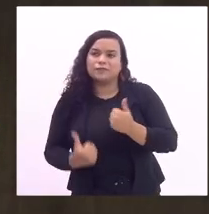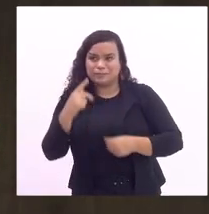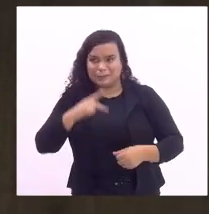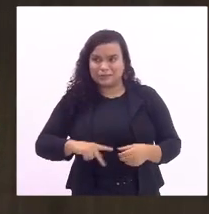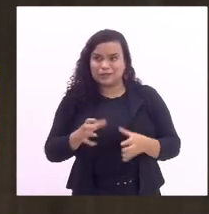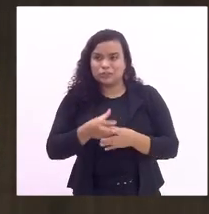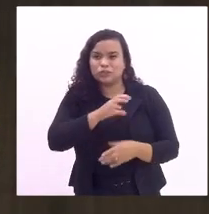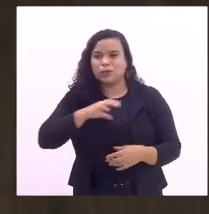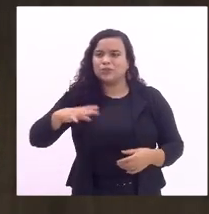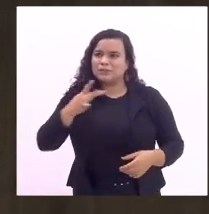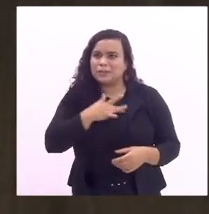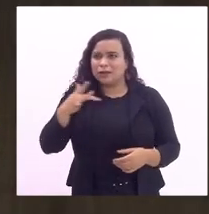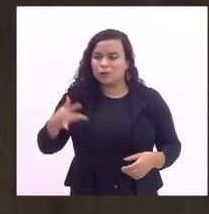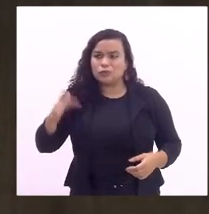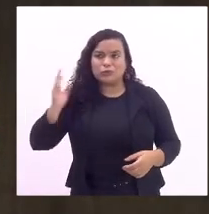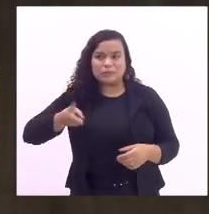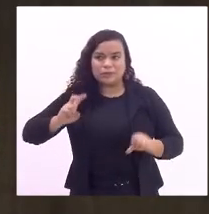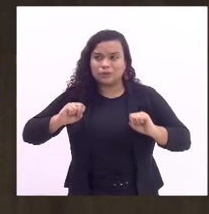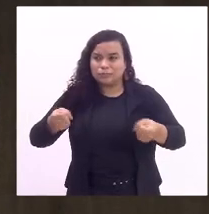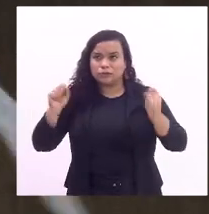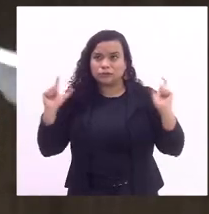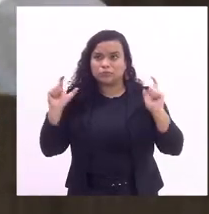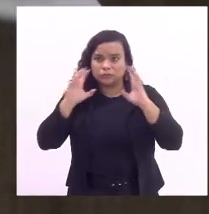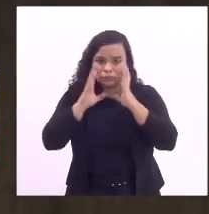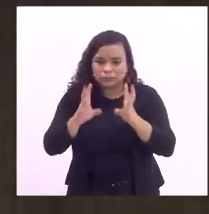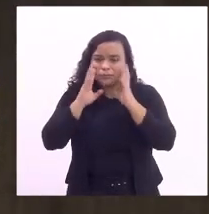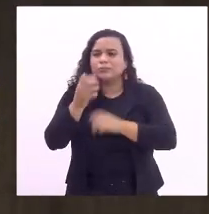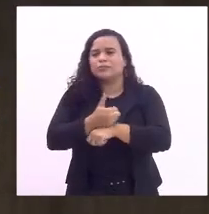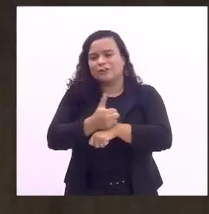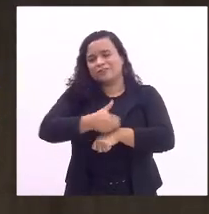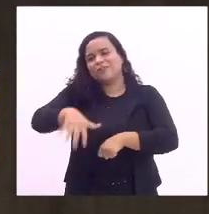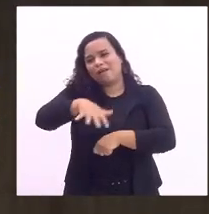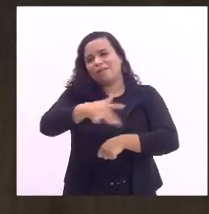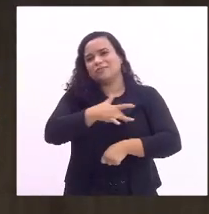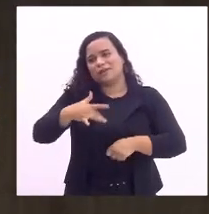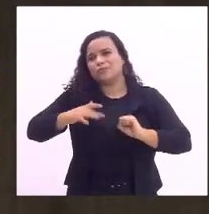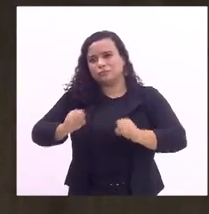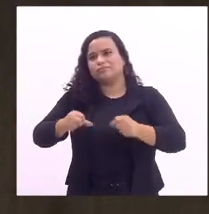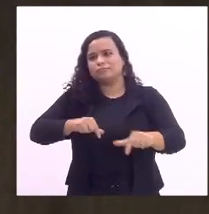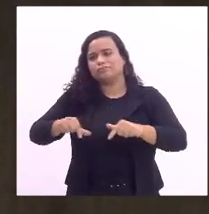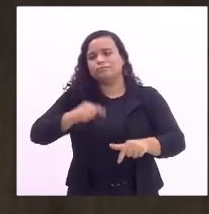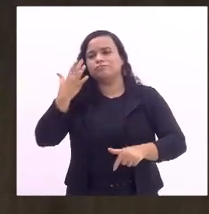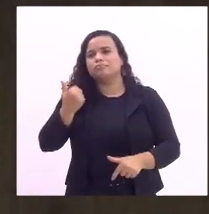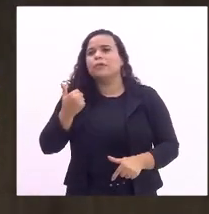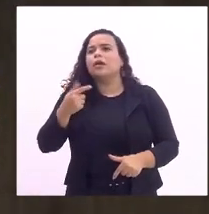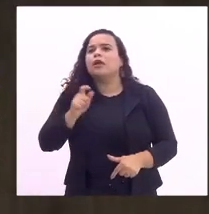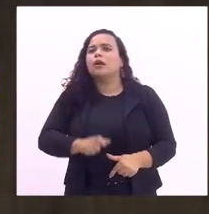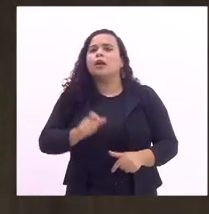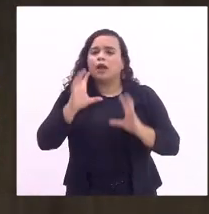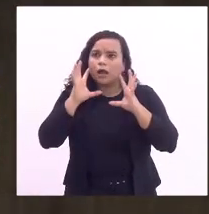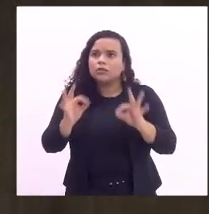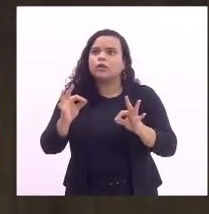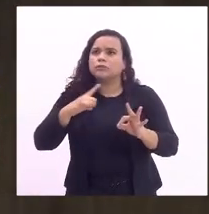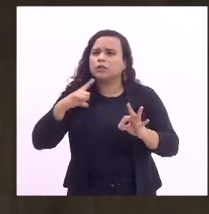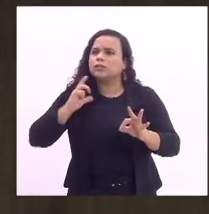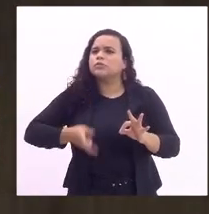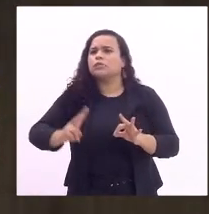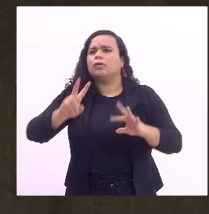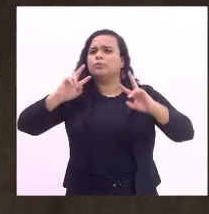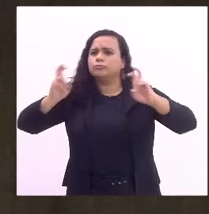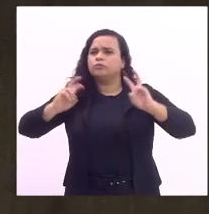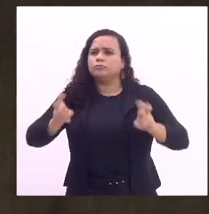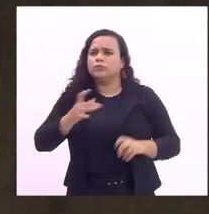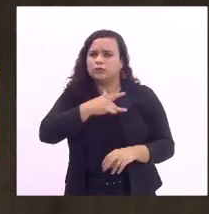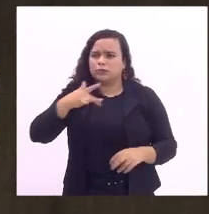da Comissão de Saúde, sempre tão atenta, uma profissional da área da saúde e sempre tão atenta, né, às questões